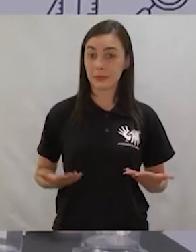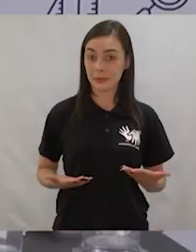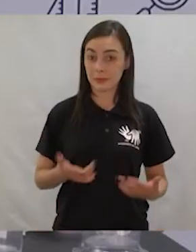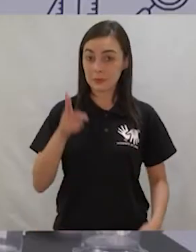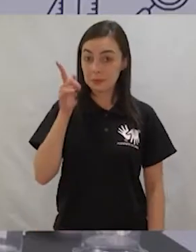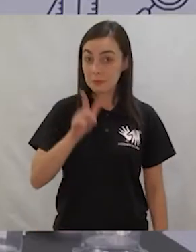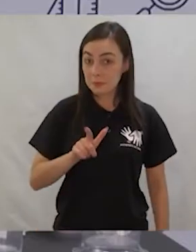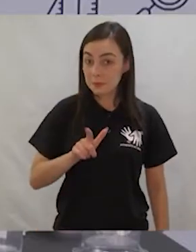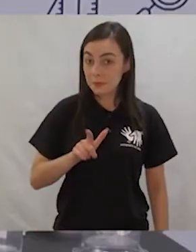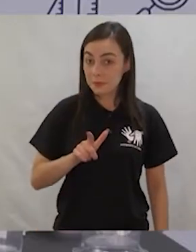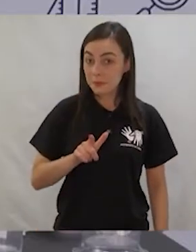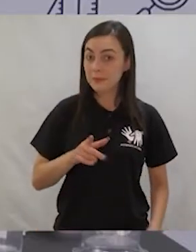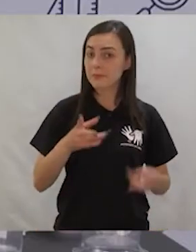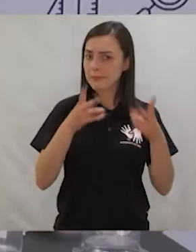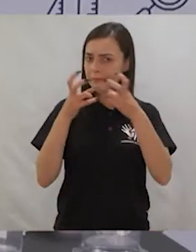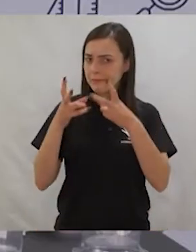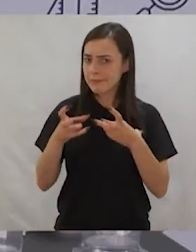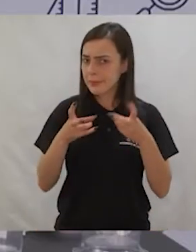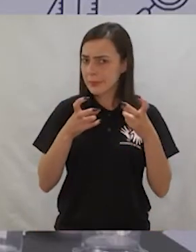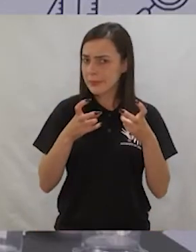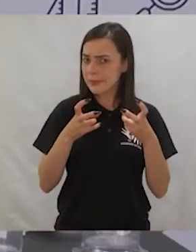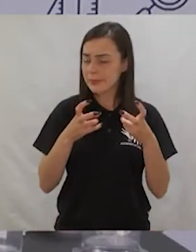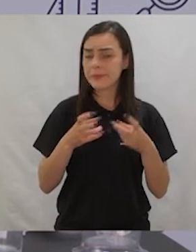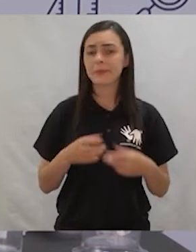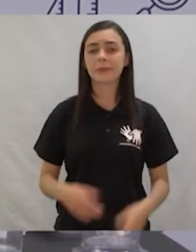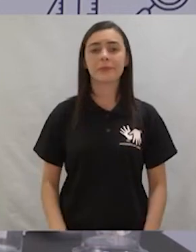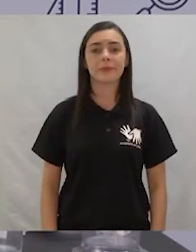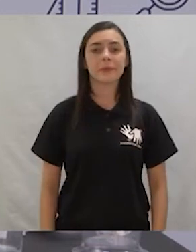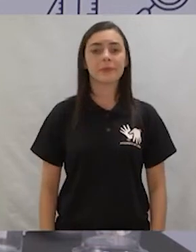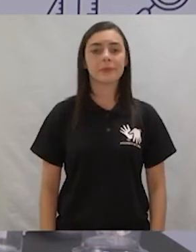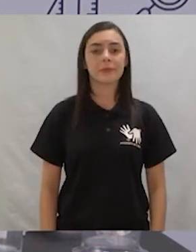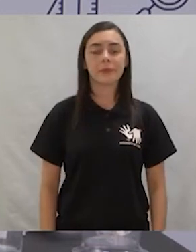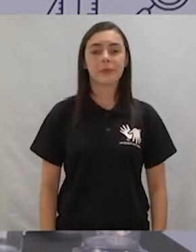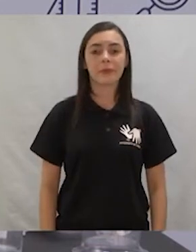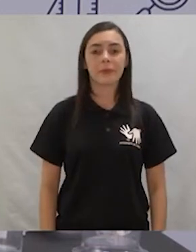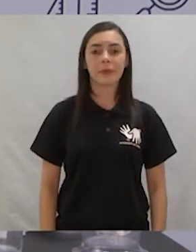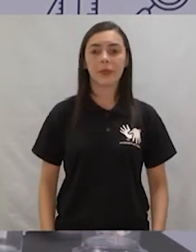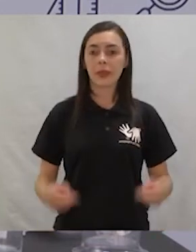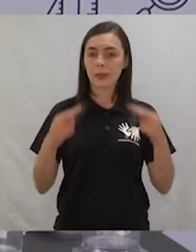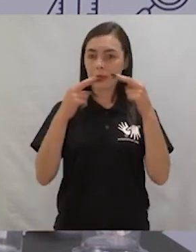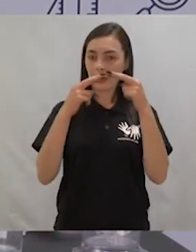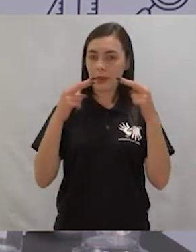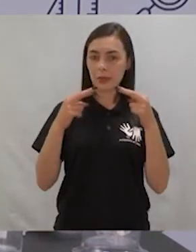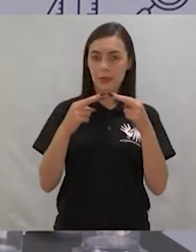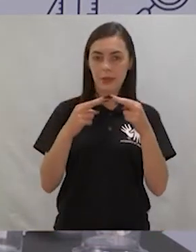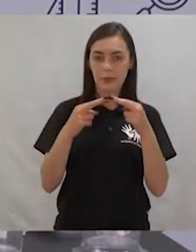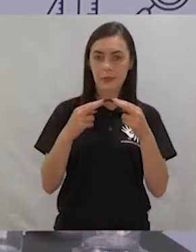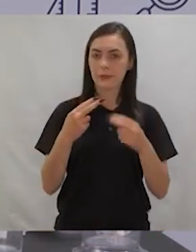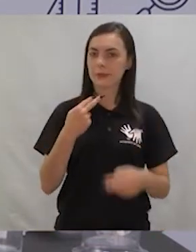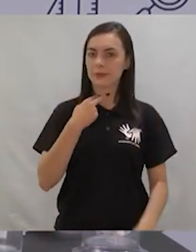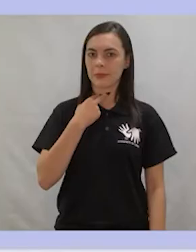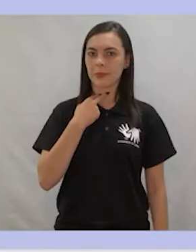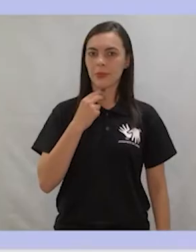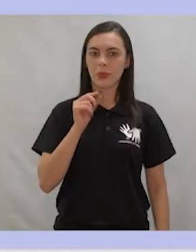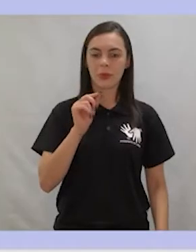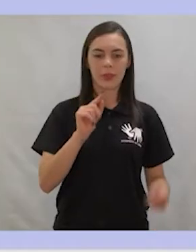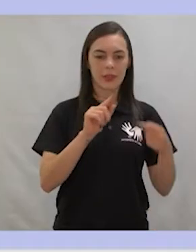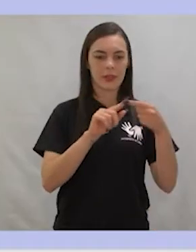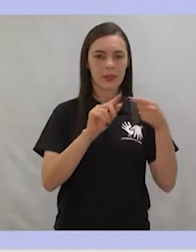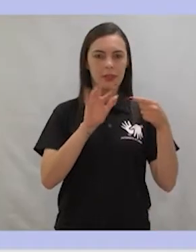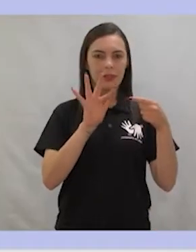Daí, deu certo? Conseguiram perceber? Então, olha aqui, ó. Então, não podia rimar com o momento. Então, nós temos